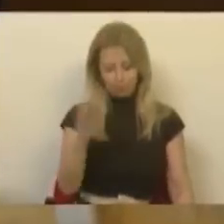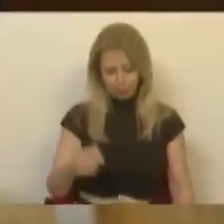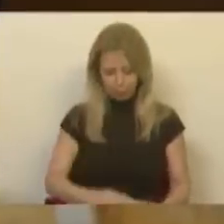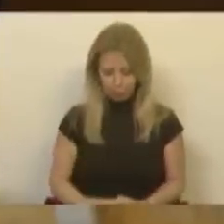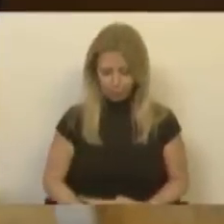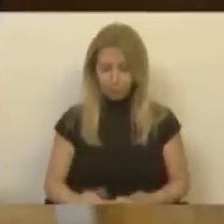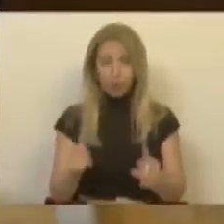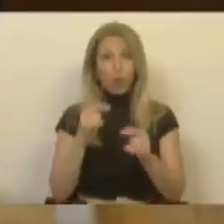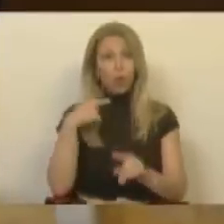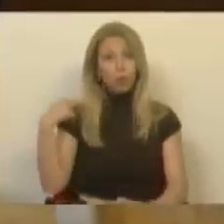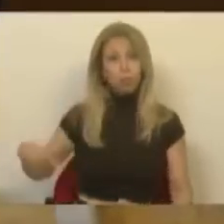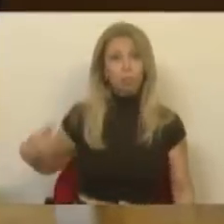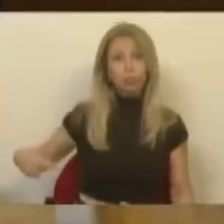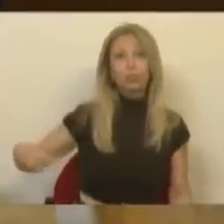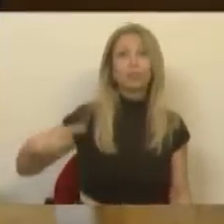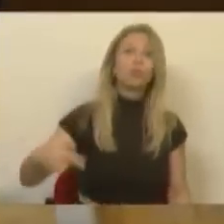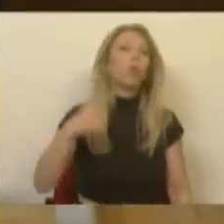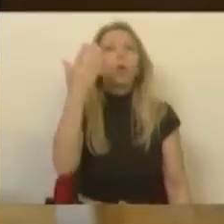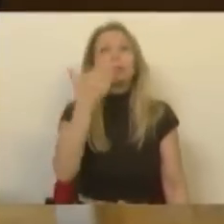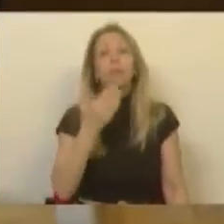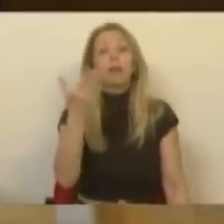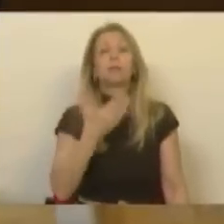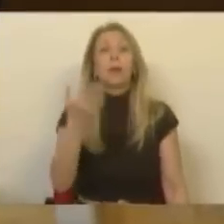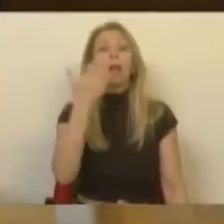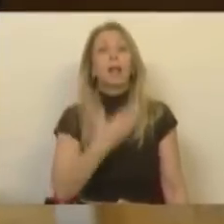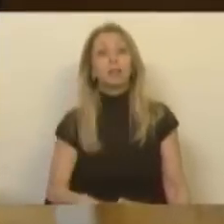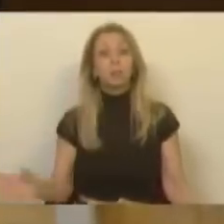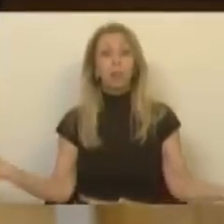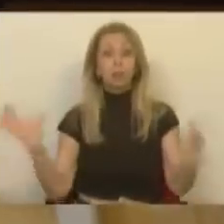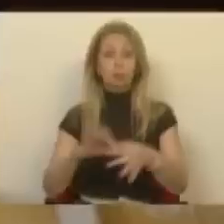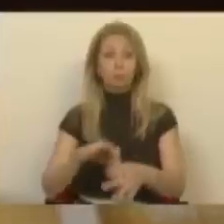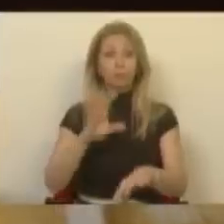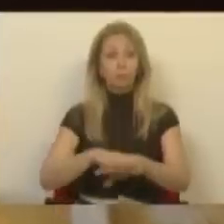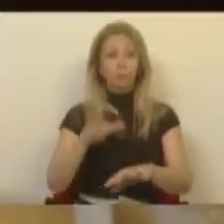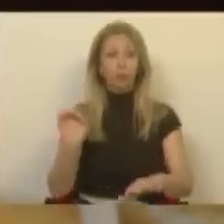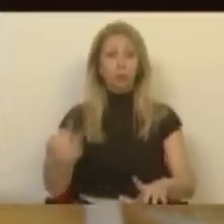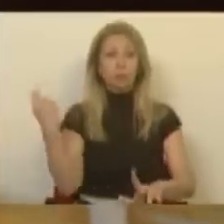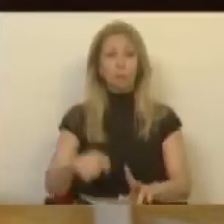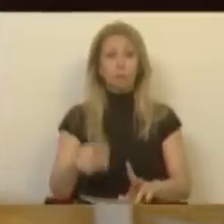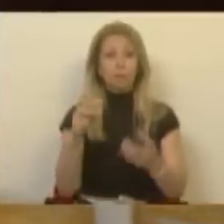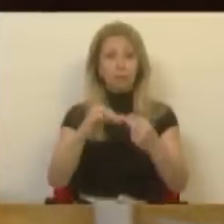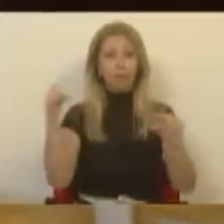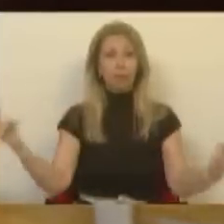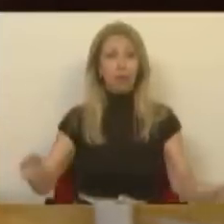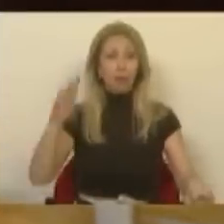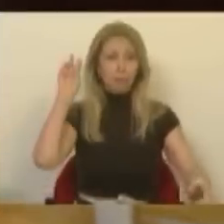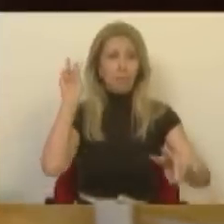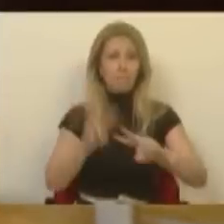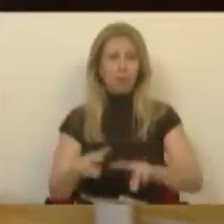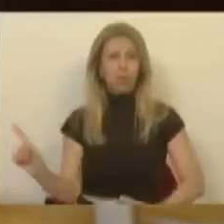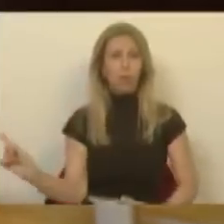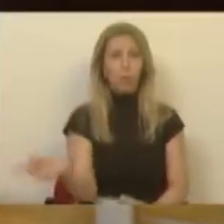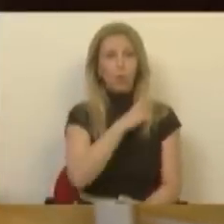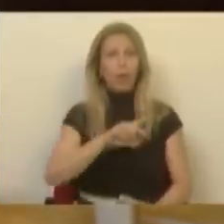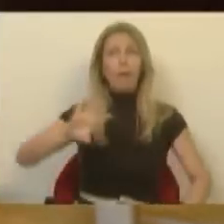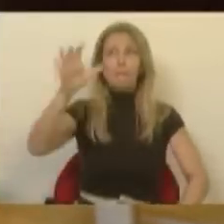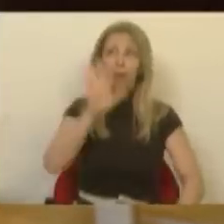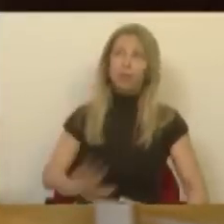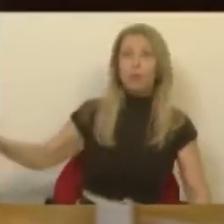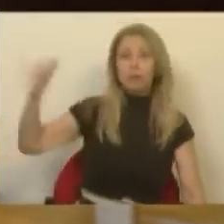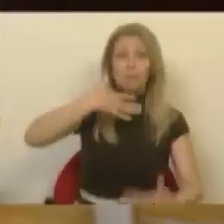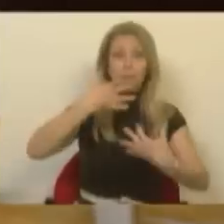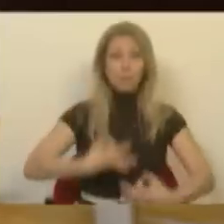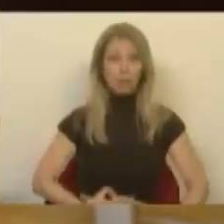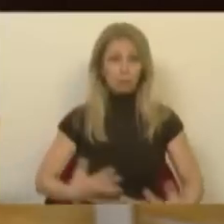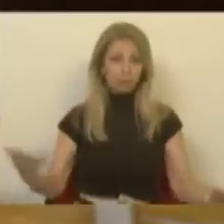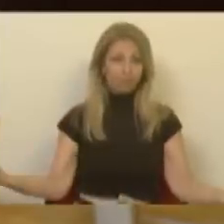senhoras ou todas as semanas somos confrontados com a autarcas presos no país inteiro uma notícia que nos envergonha a todos que